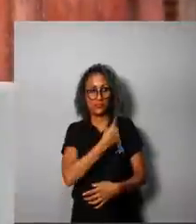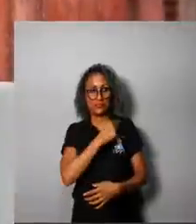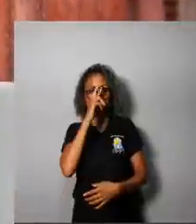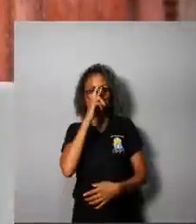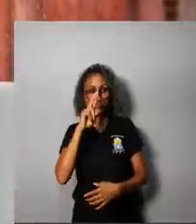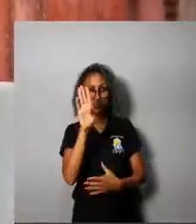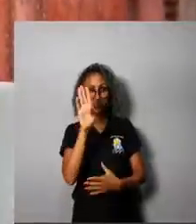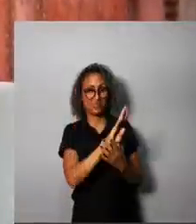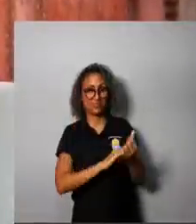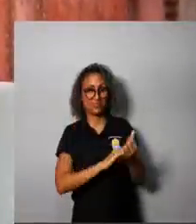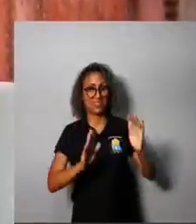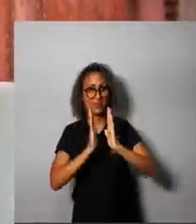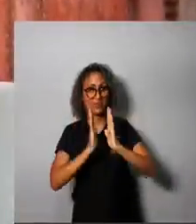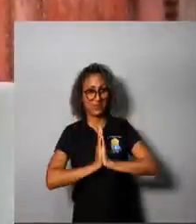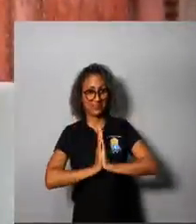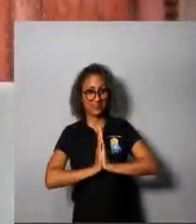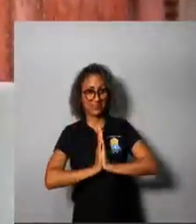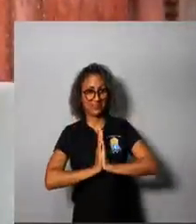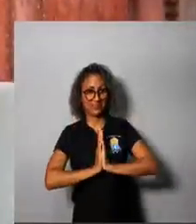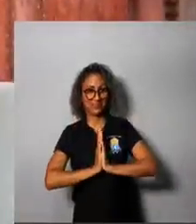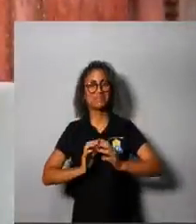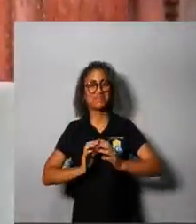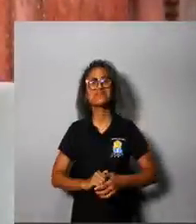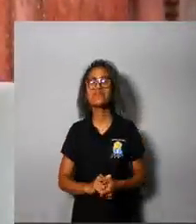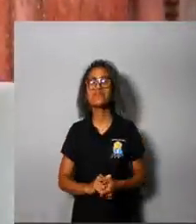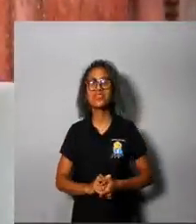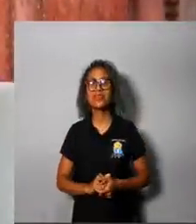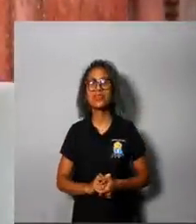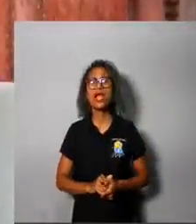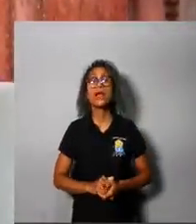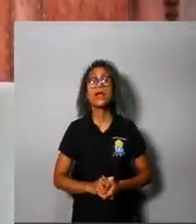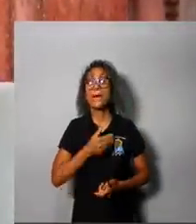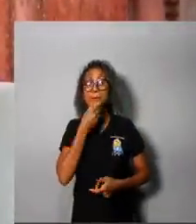vejam como se cria um clima de muita piedade.